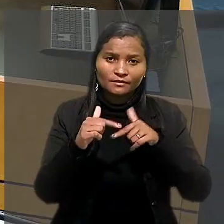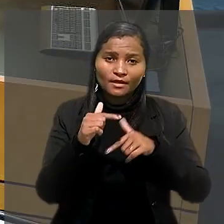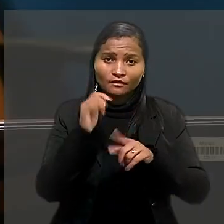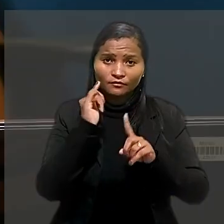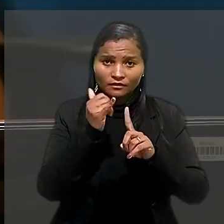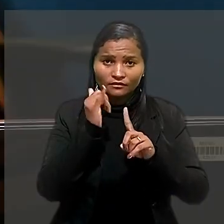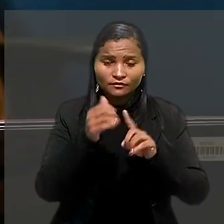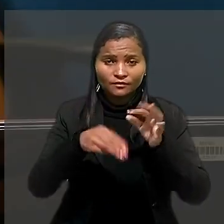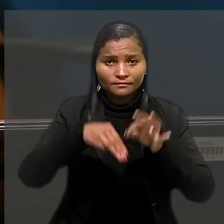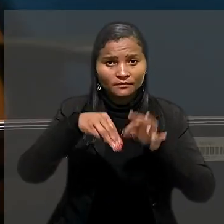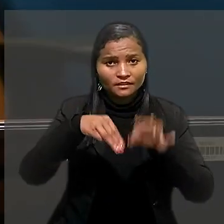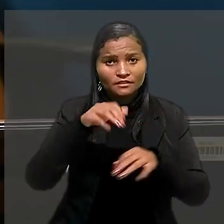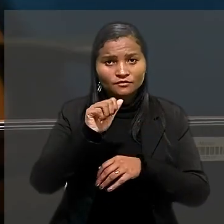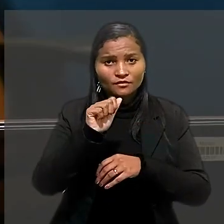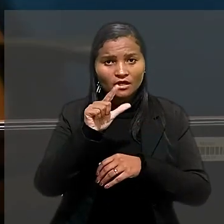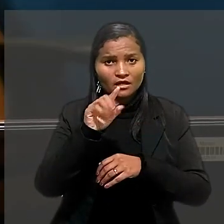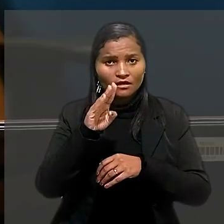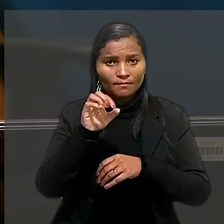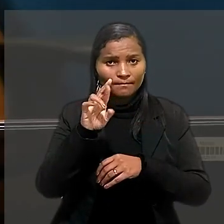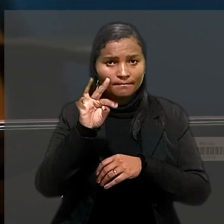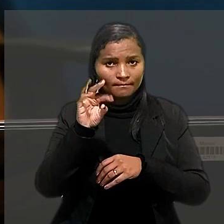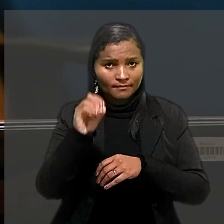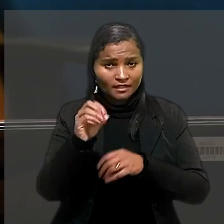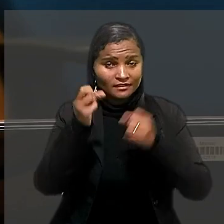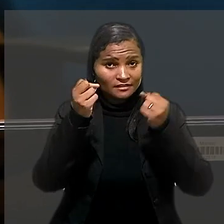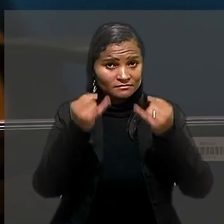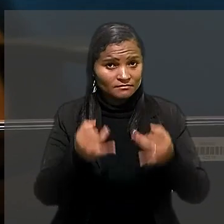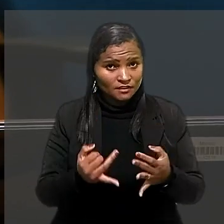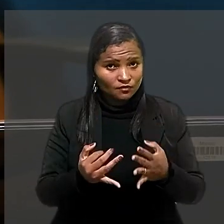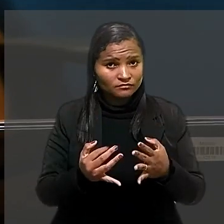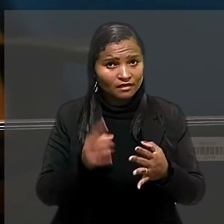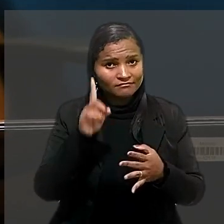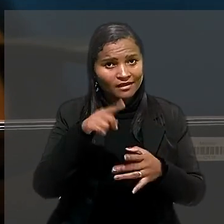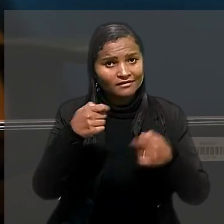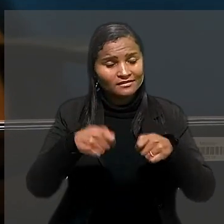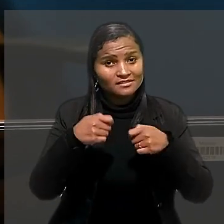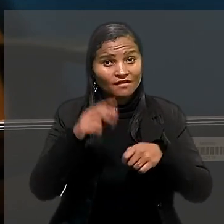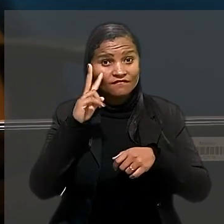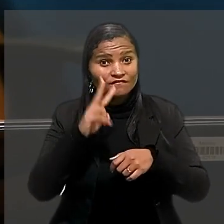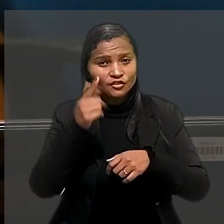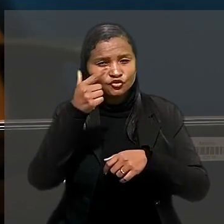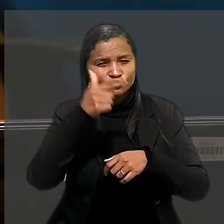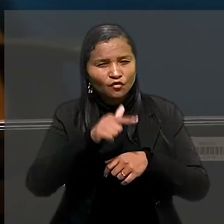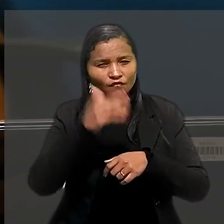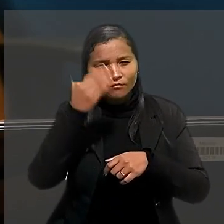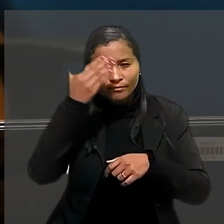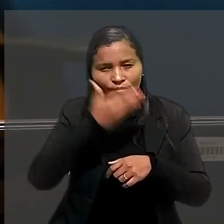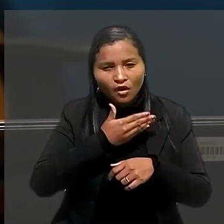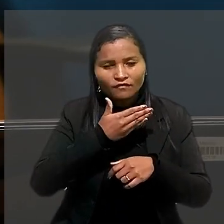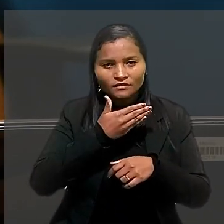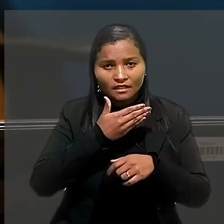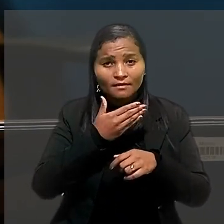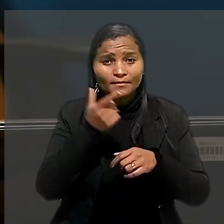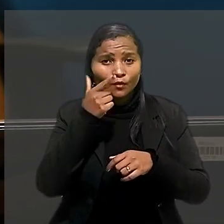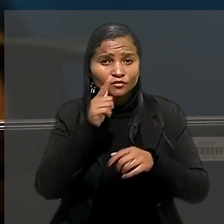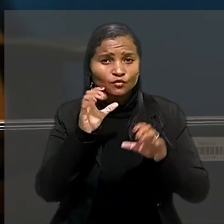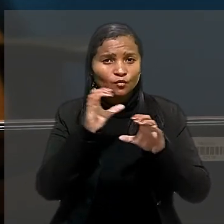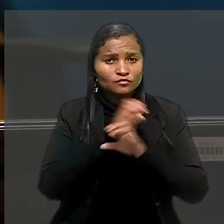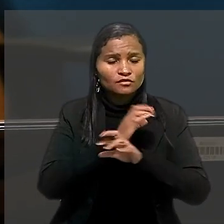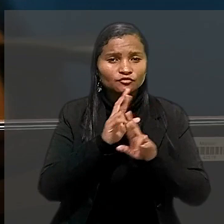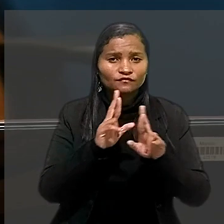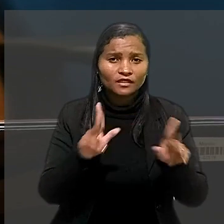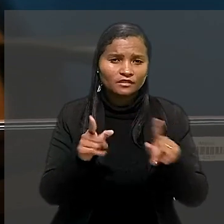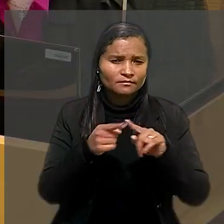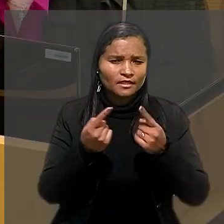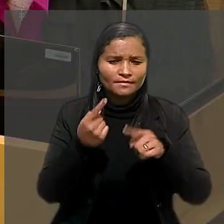do Trabalho, o relator, ministro Alberto Balazeiro, explicou que seria necessário o reexame de fatos e provas para se chegar a uma